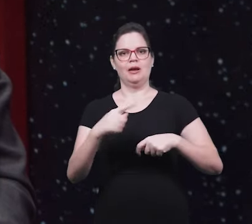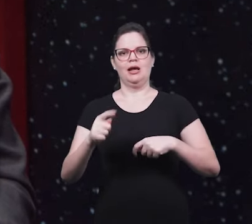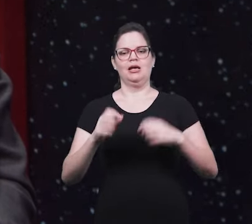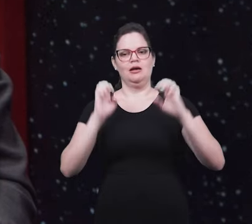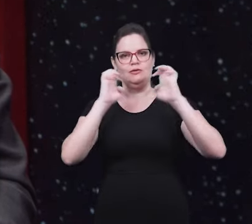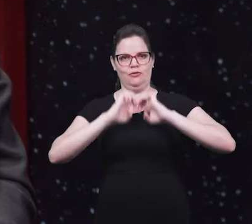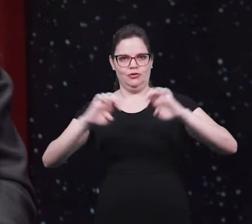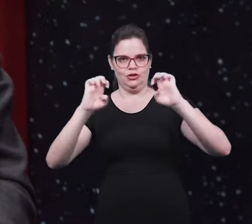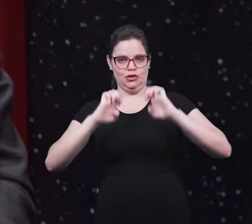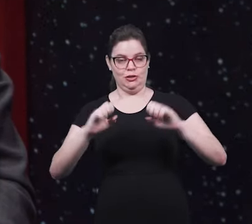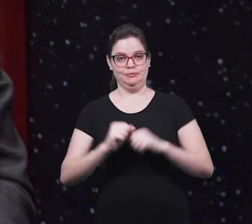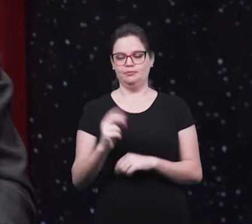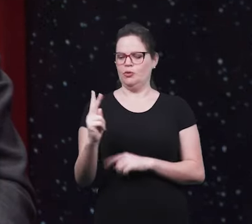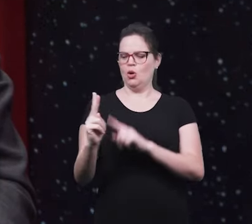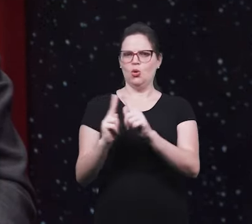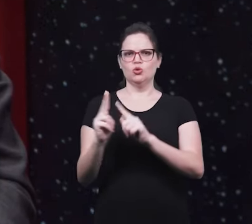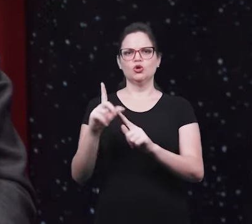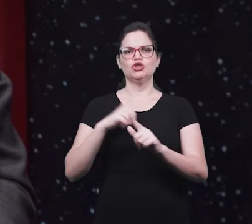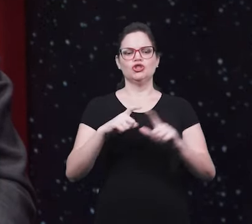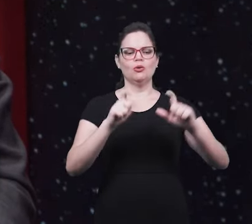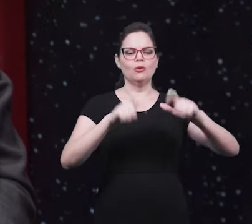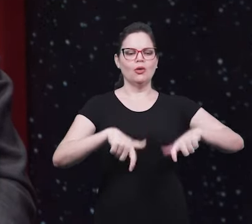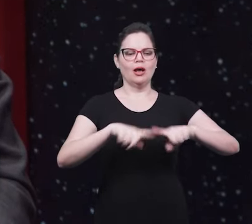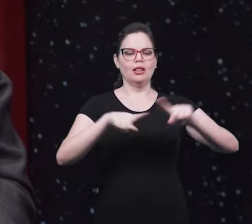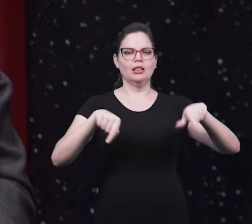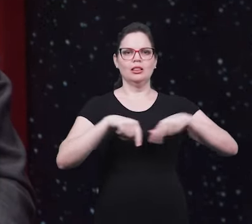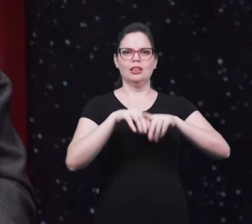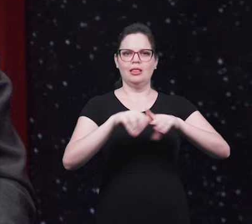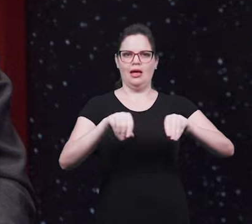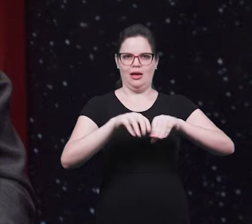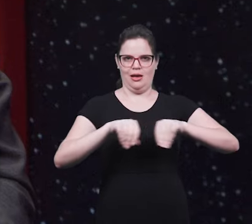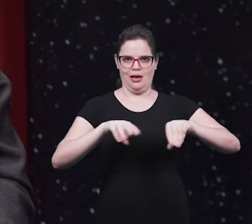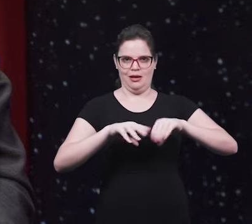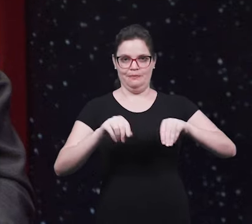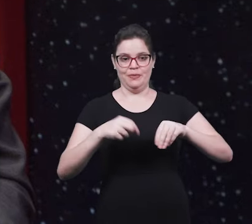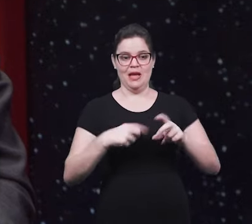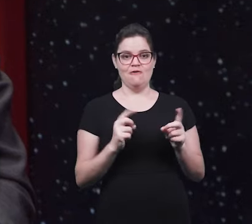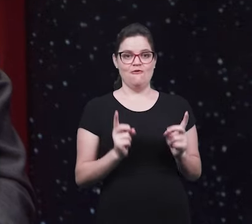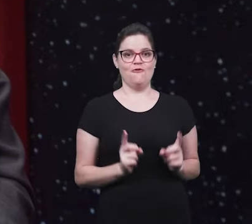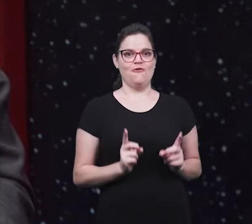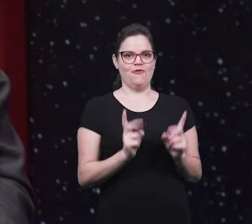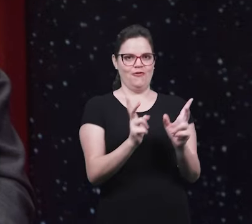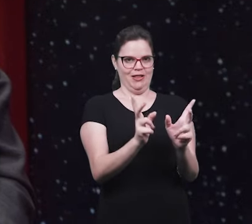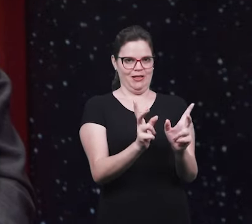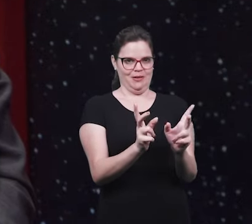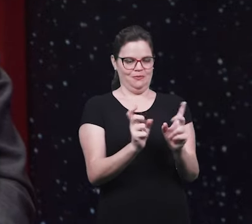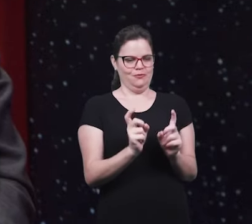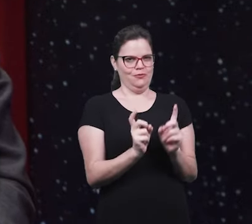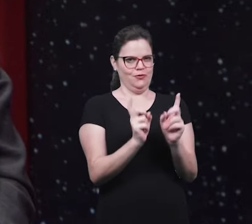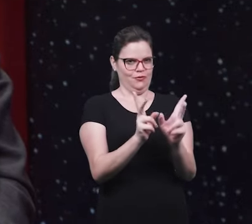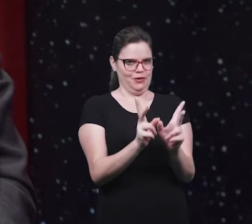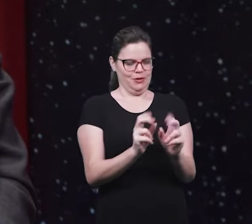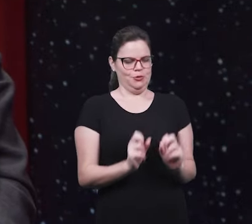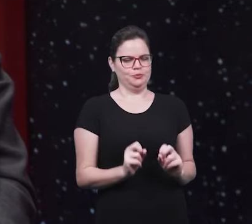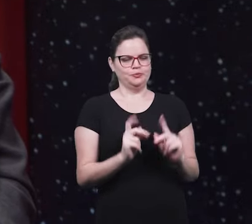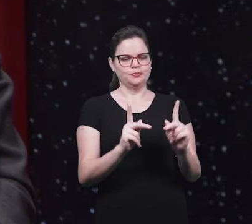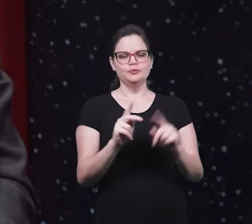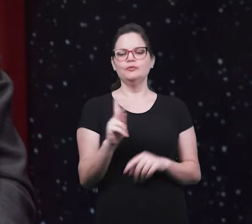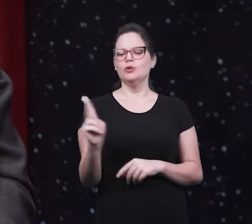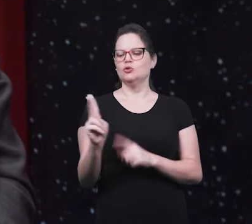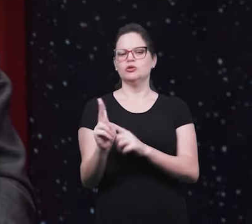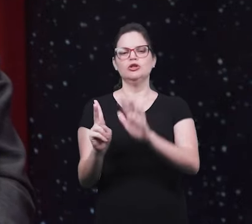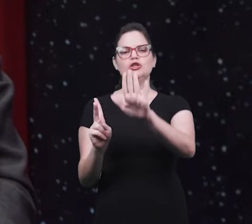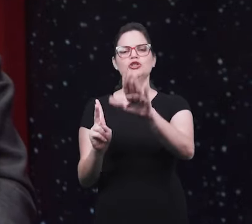venderam essa herdade, essa propriedade que eles possuíam, e eles chegaram aos discípulos, aos apóstolos, a Pedro, e